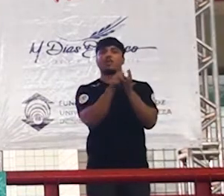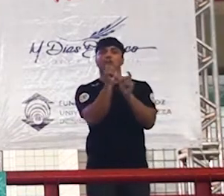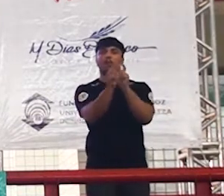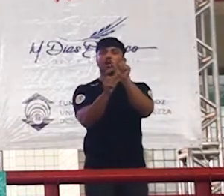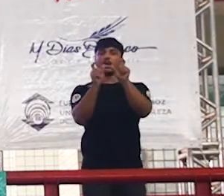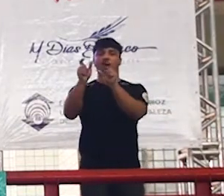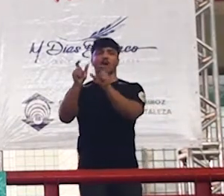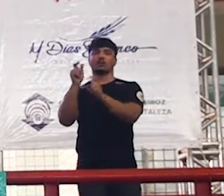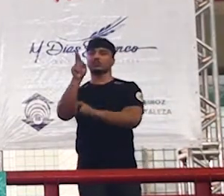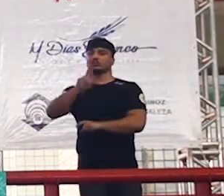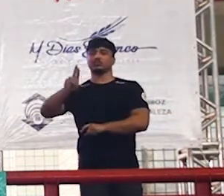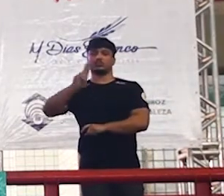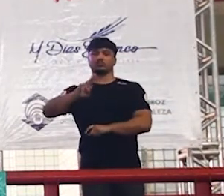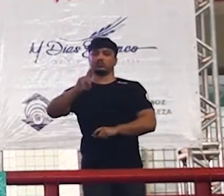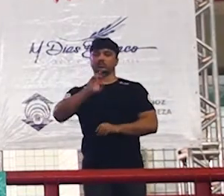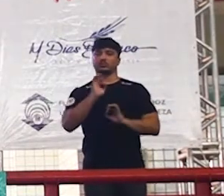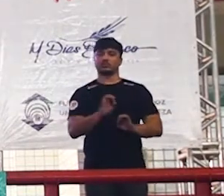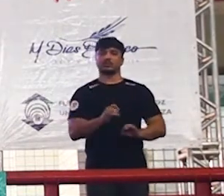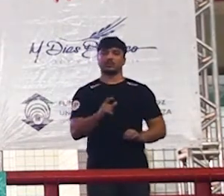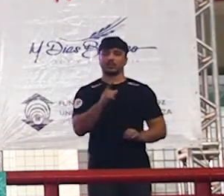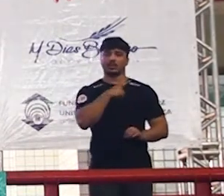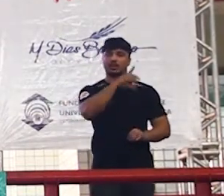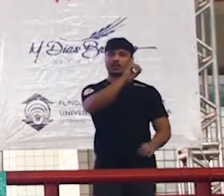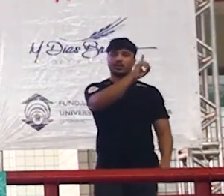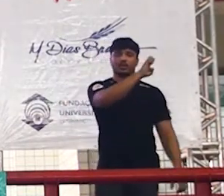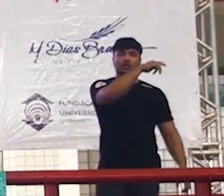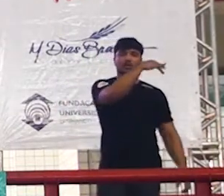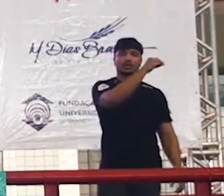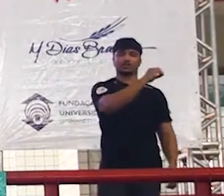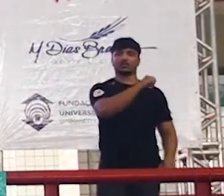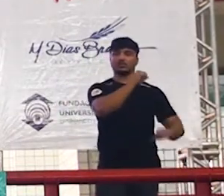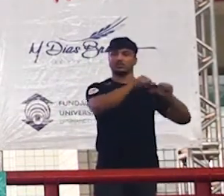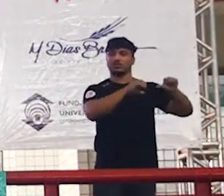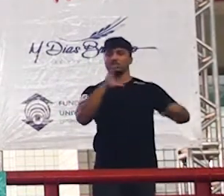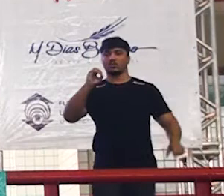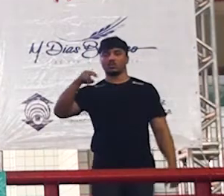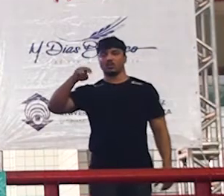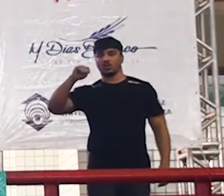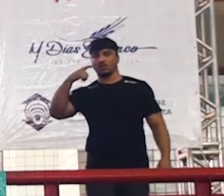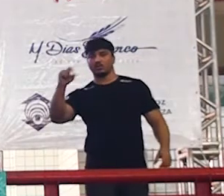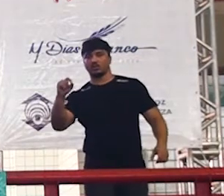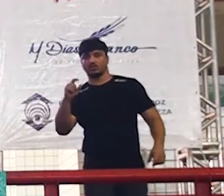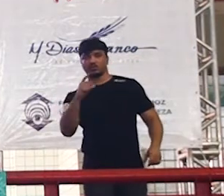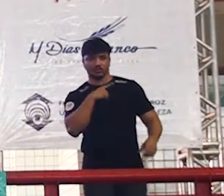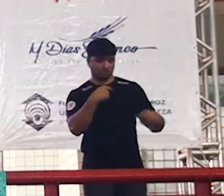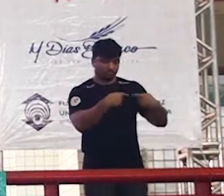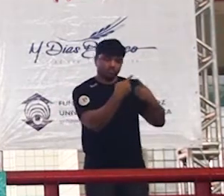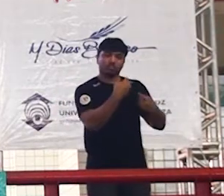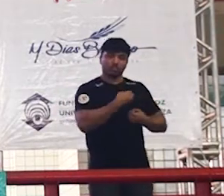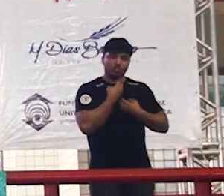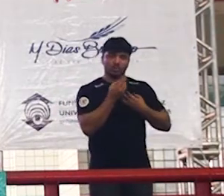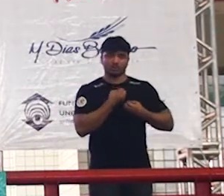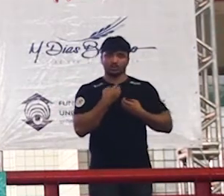palavras. É sair da denotação para a conotação. Isso é a poesia, isso é a literatura, isso é a